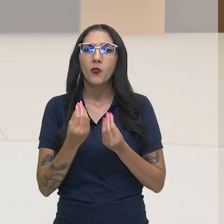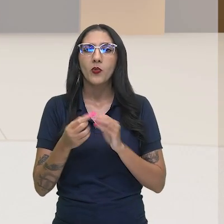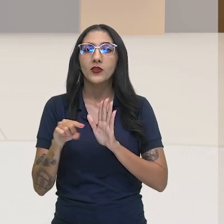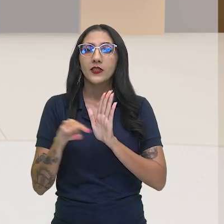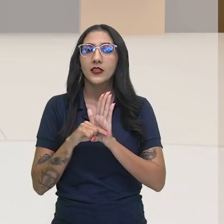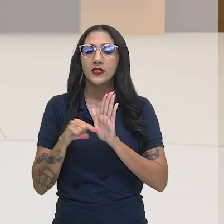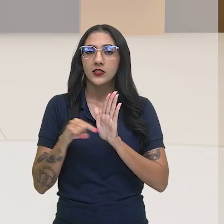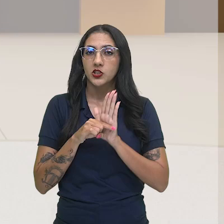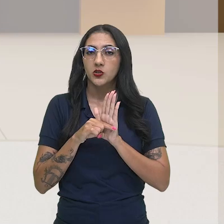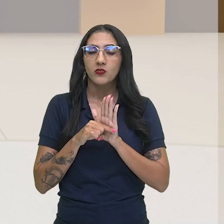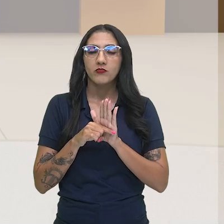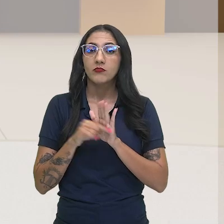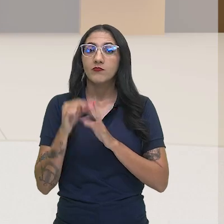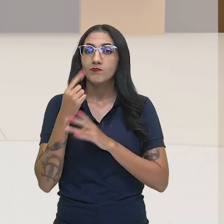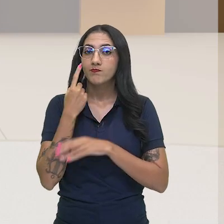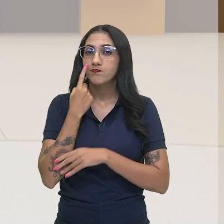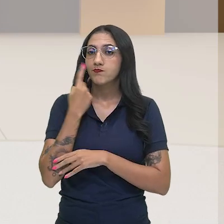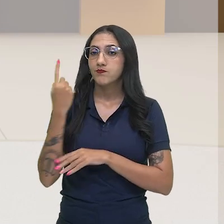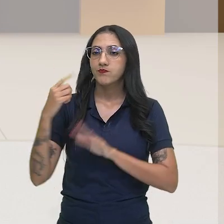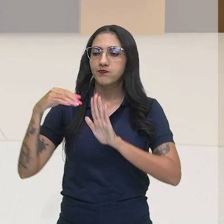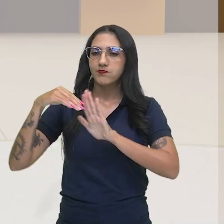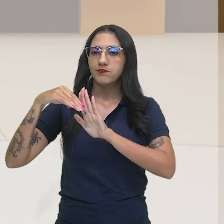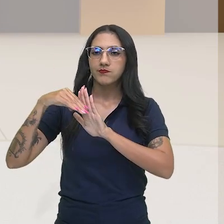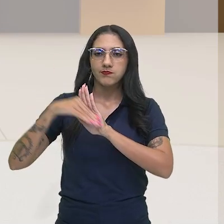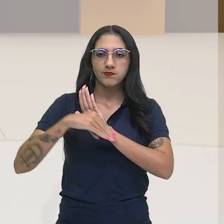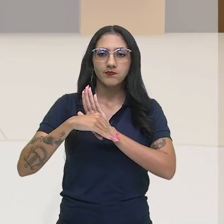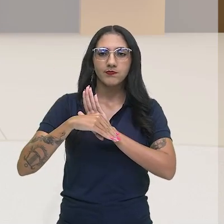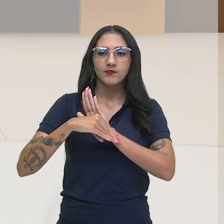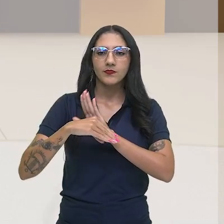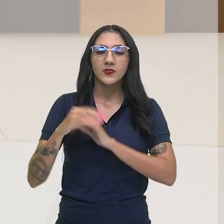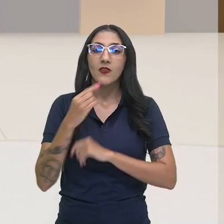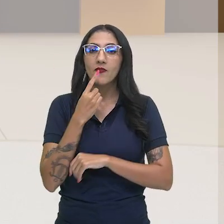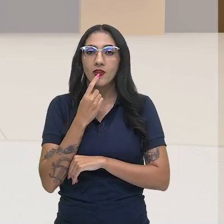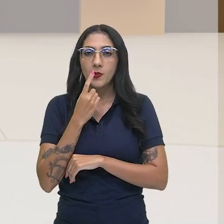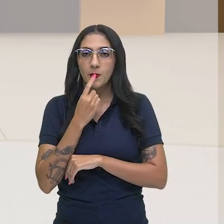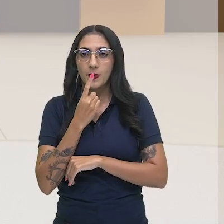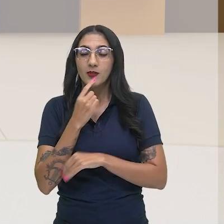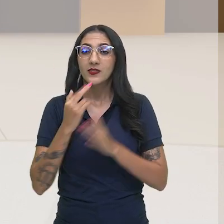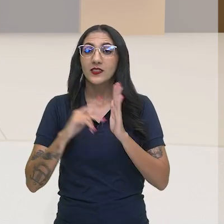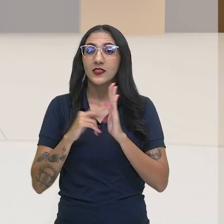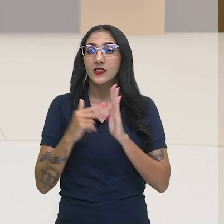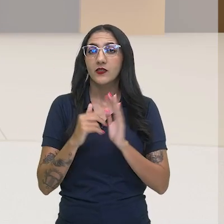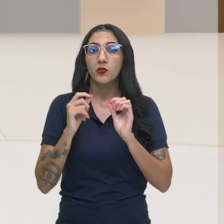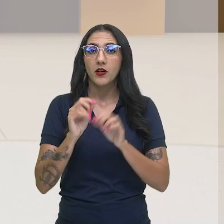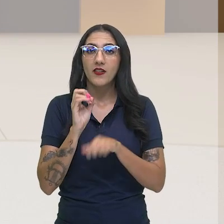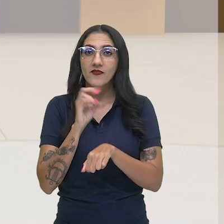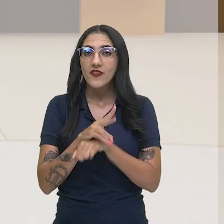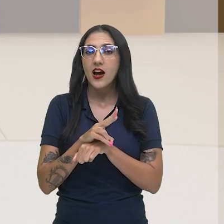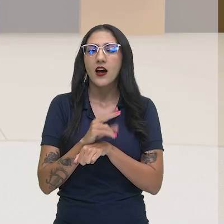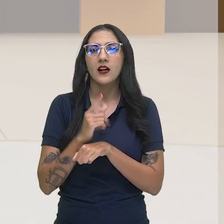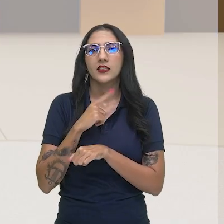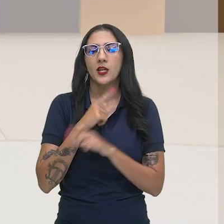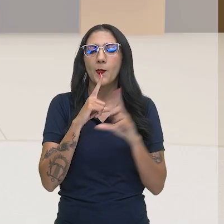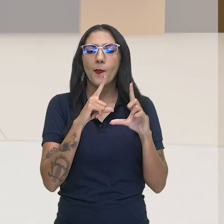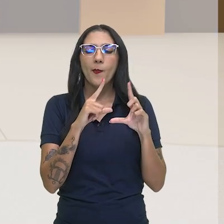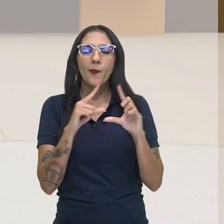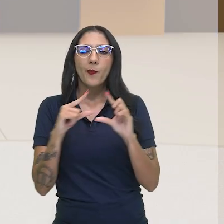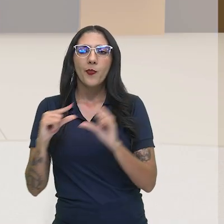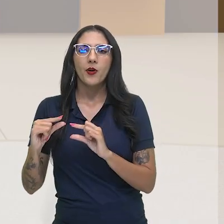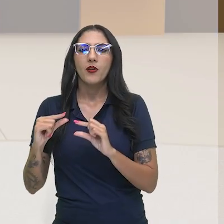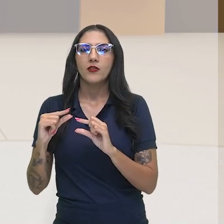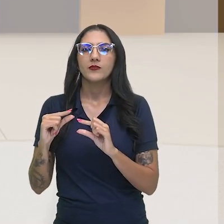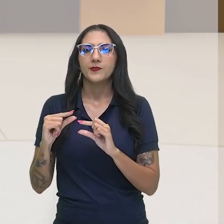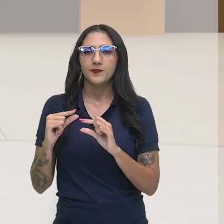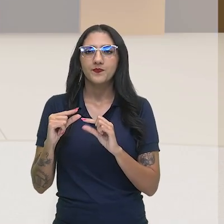com a seta vermelha para baixo, acompanhem aqui. Isso significa que o número de empregos diminuiu. Se o resultado fosse